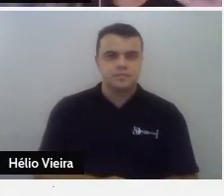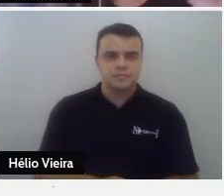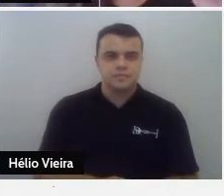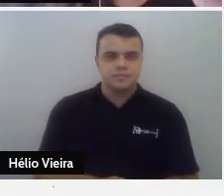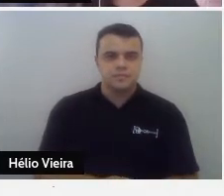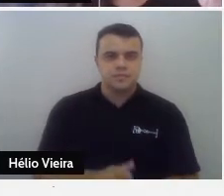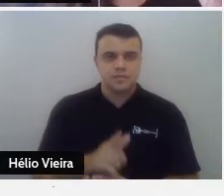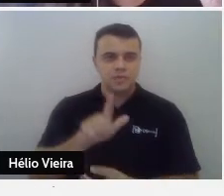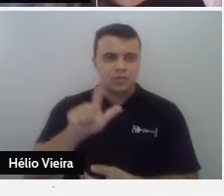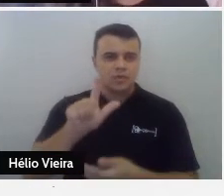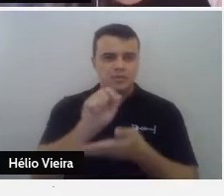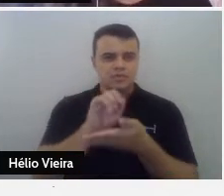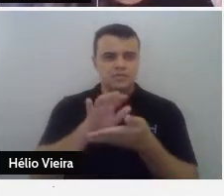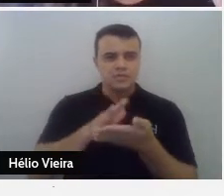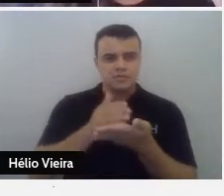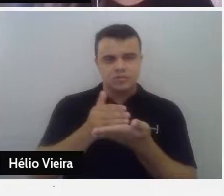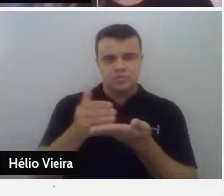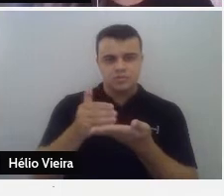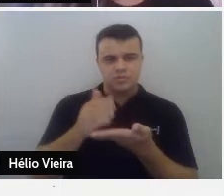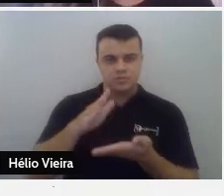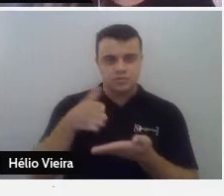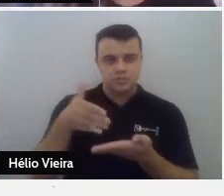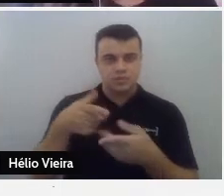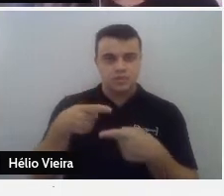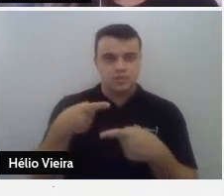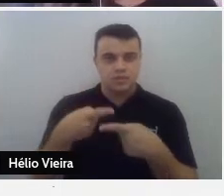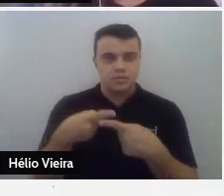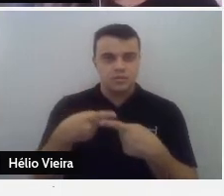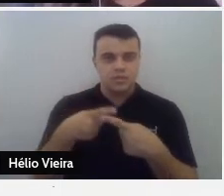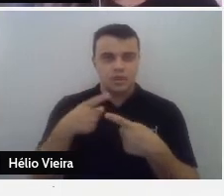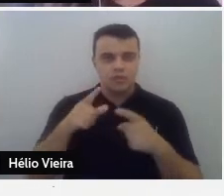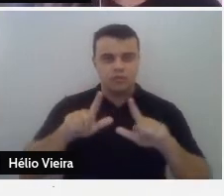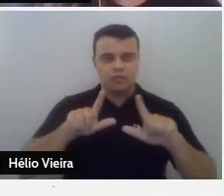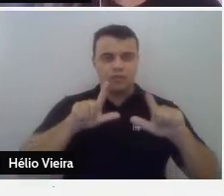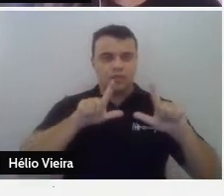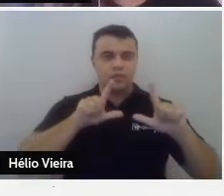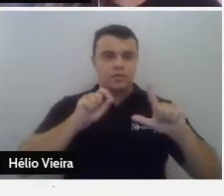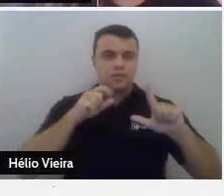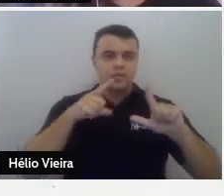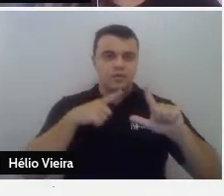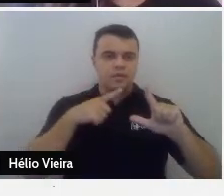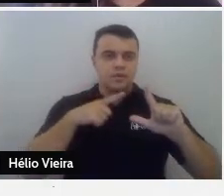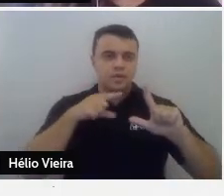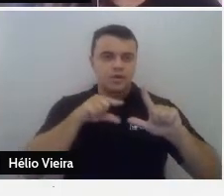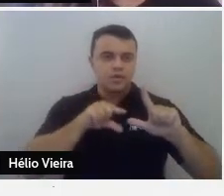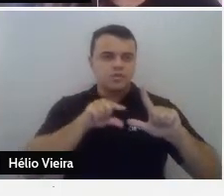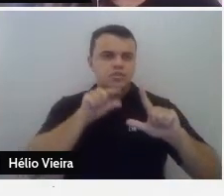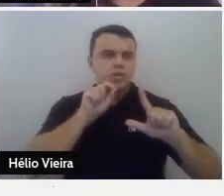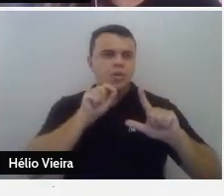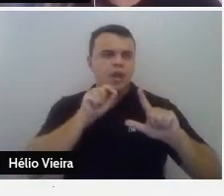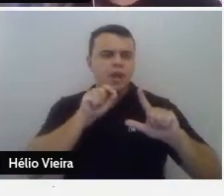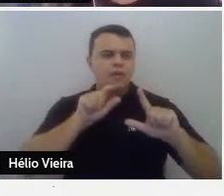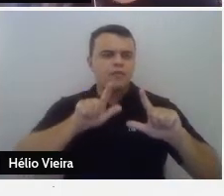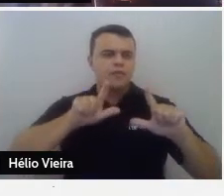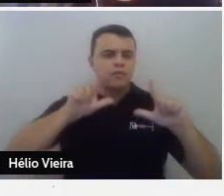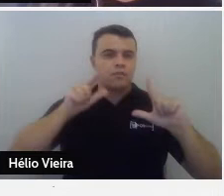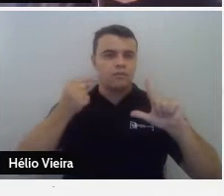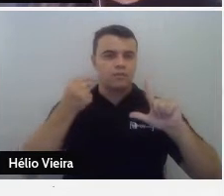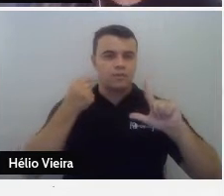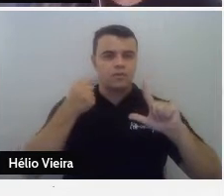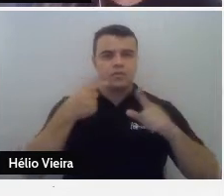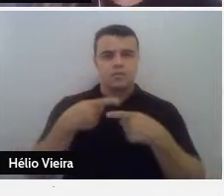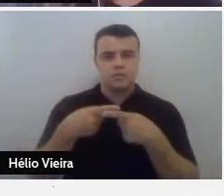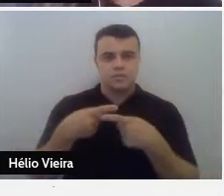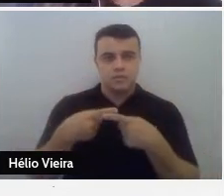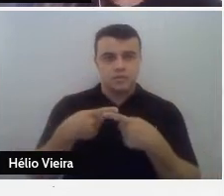uma atividade iniciada, né? Então, aqui eu coloquei um fundo. Então, aqui você pode ir no definir plano de fundo